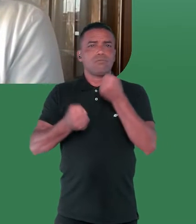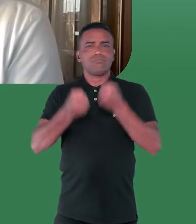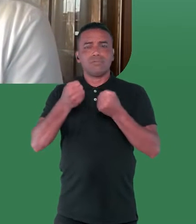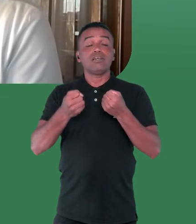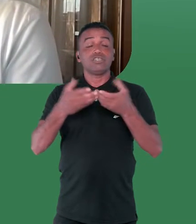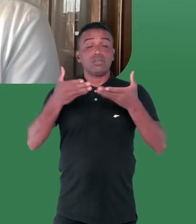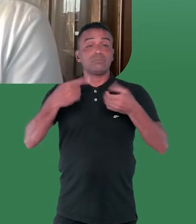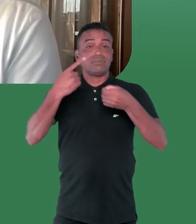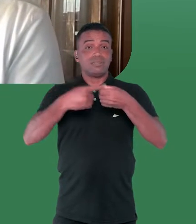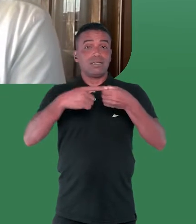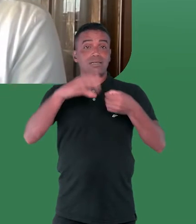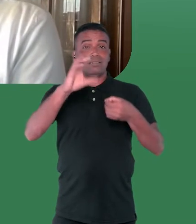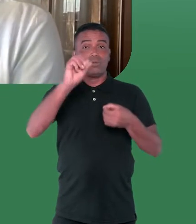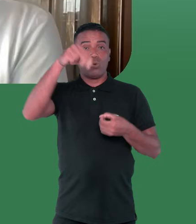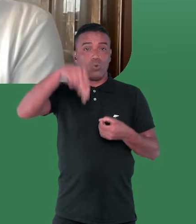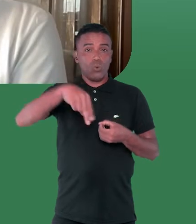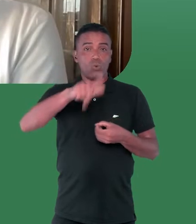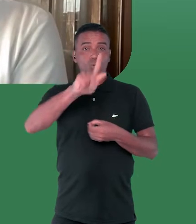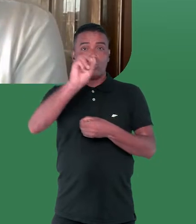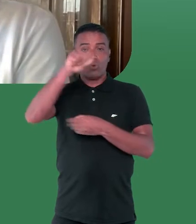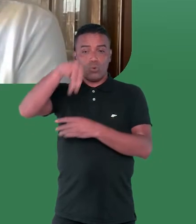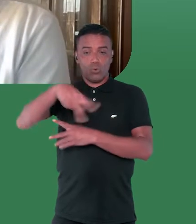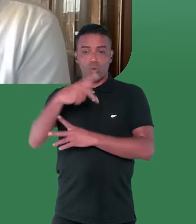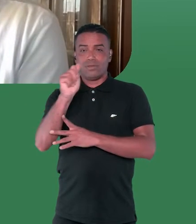em Congonhas,